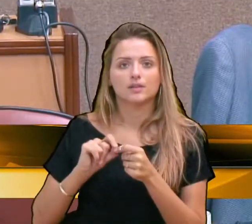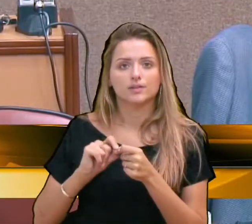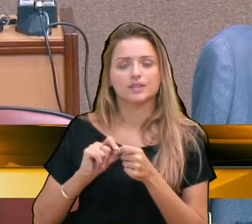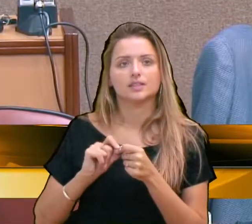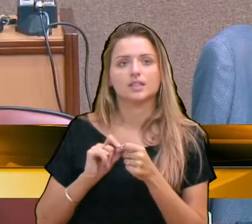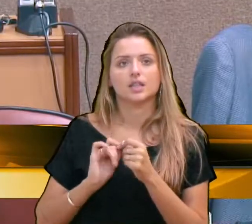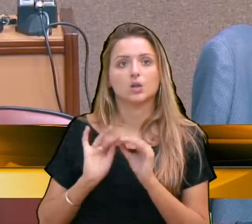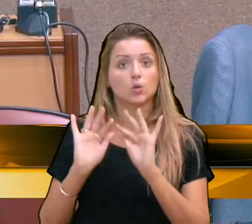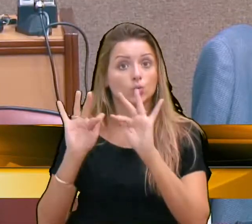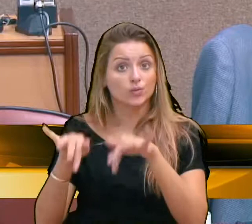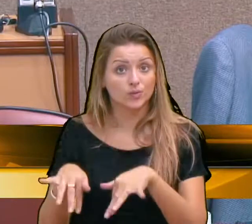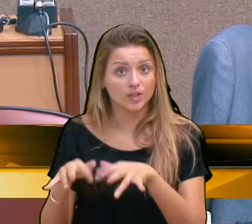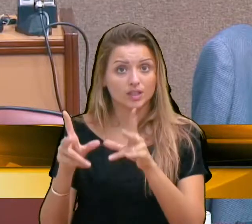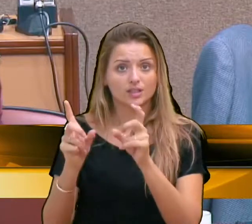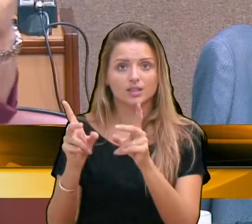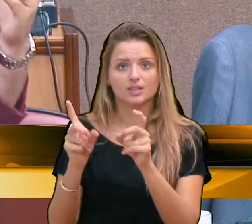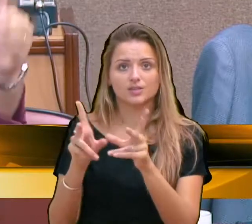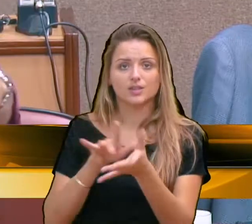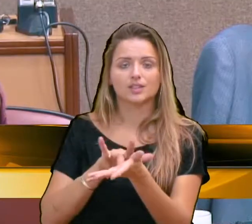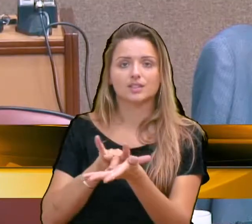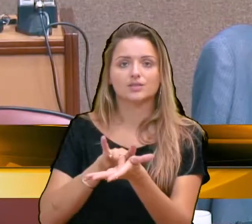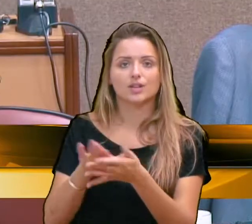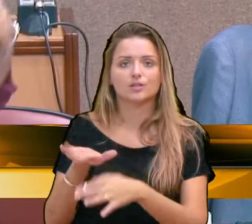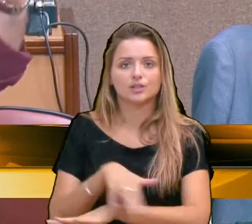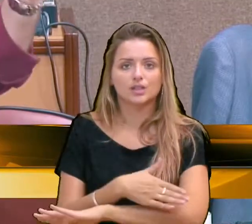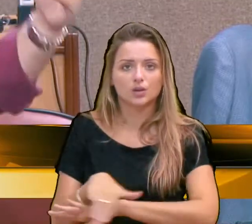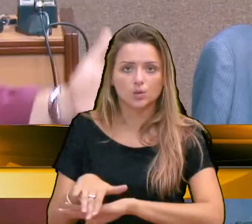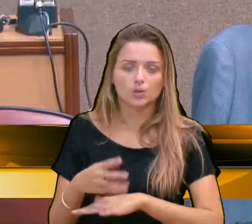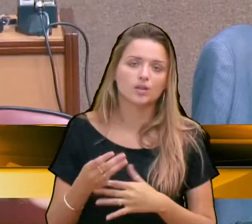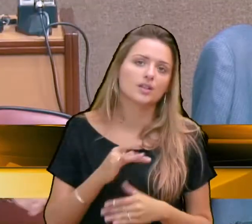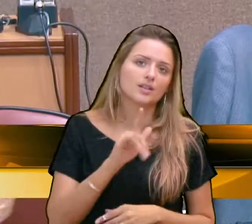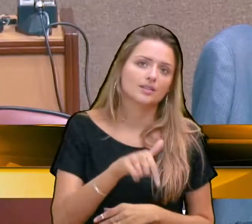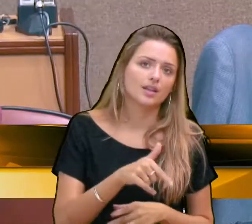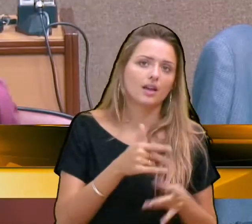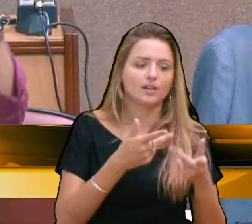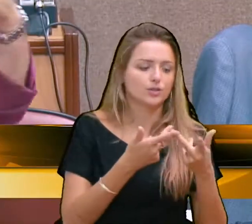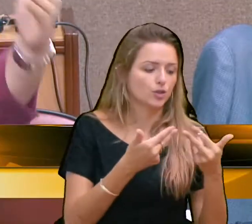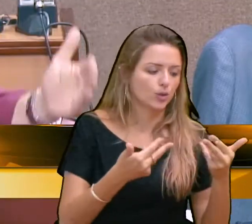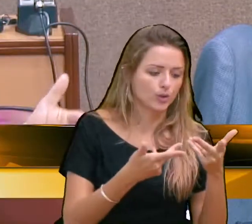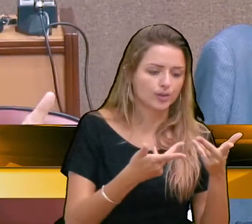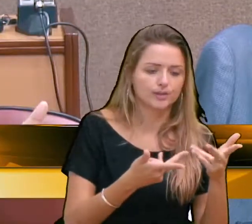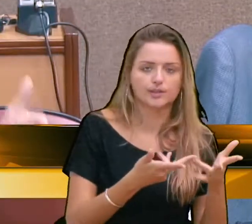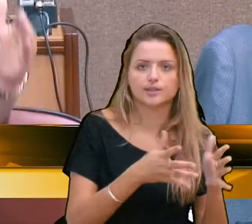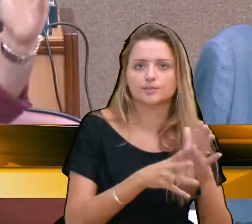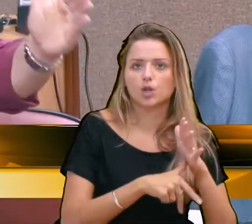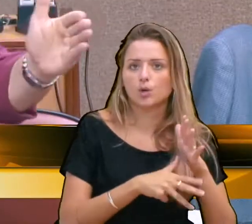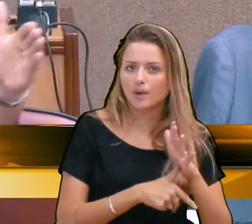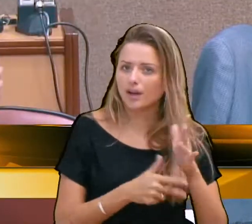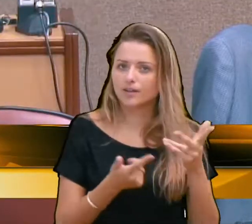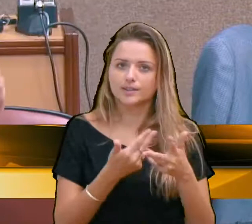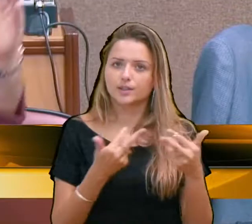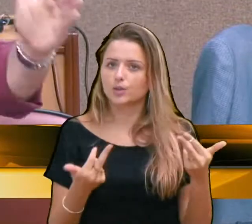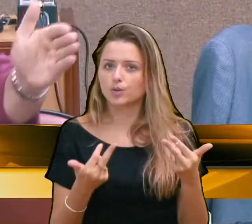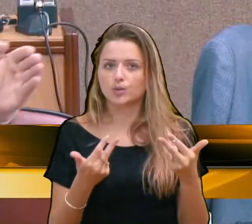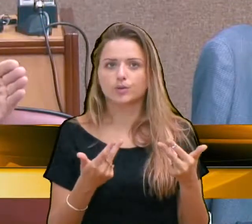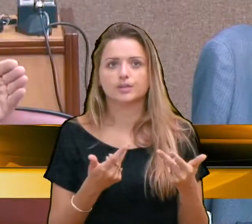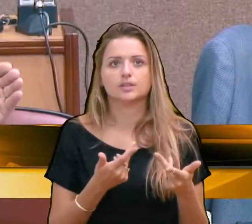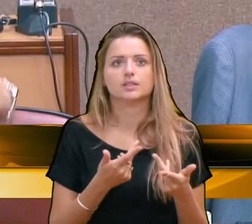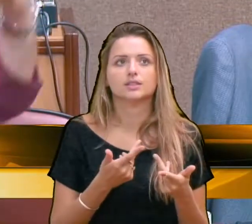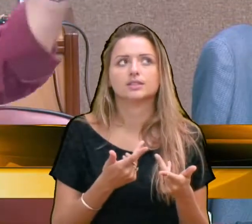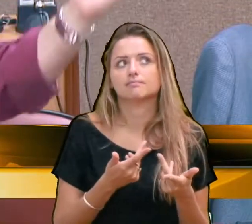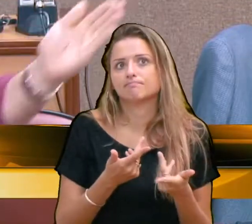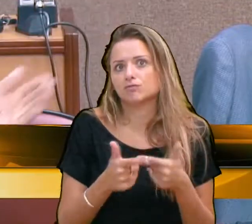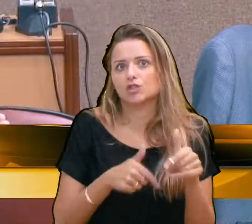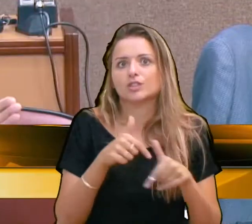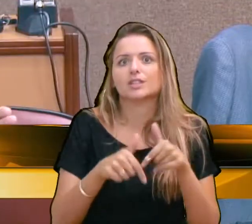efetivo desse comércio ilegal, que é fruto muitas vezes de contrabando, de descaminho e muitas vezes até mesmo de trabalho